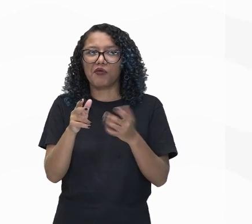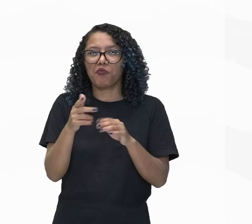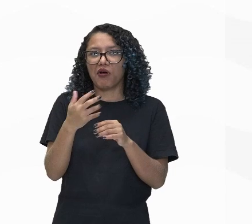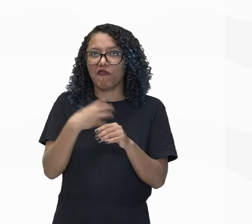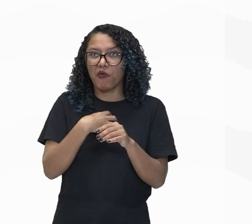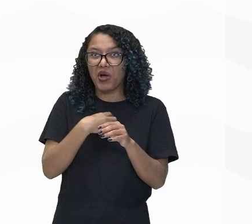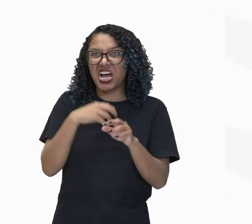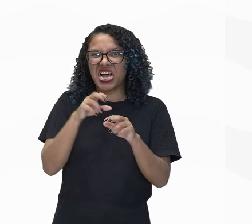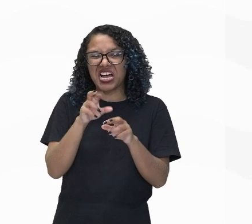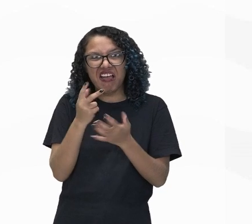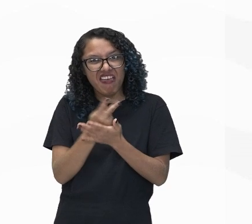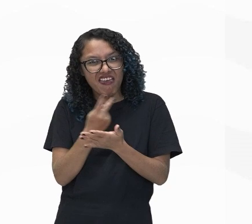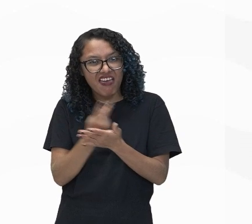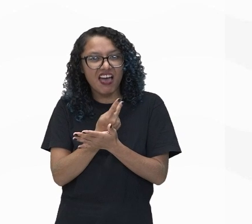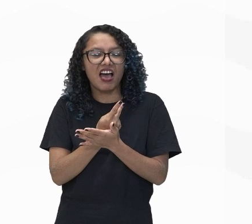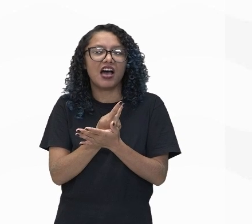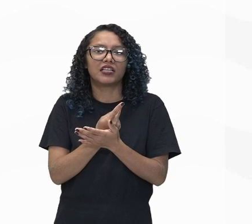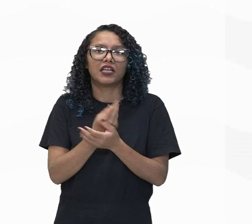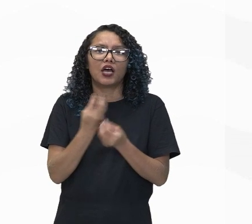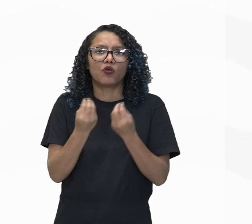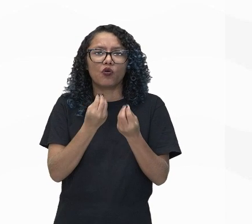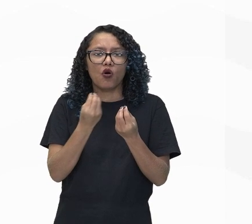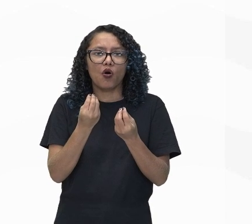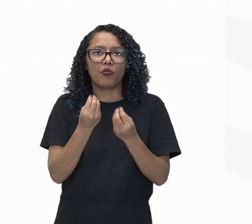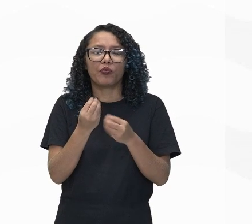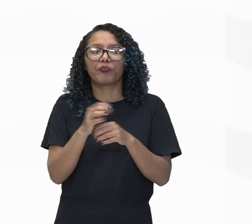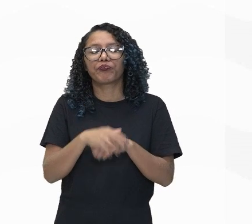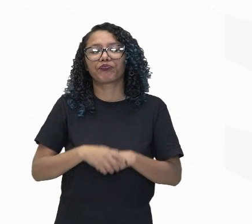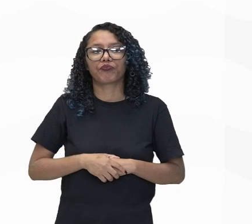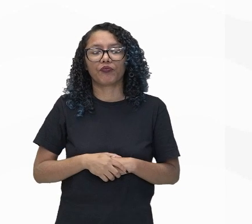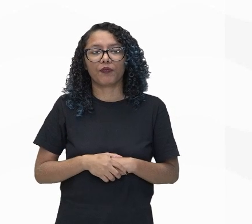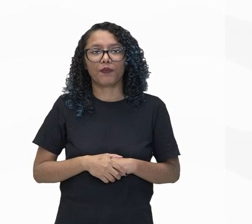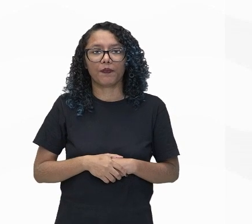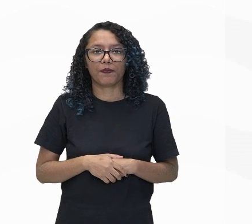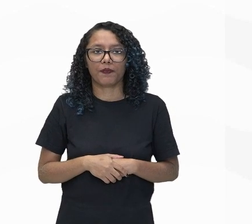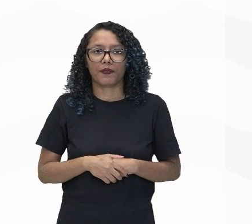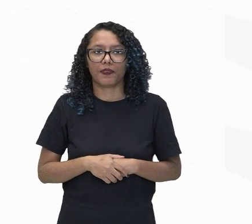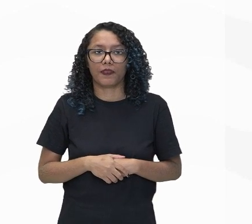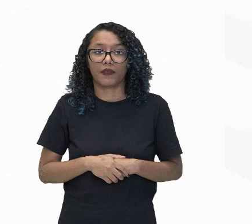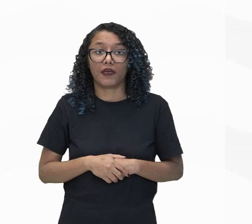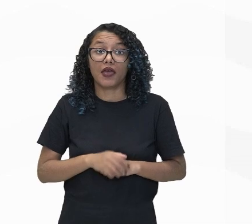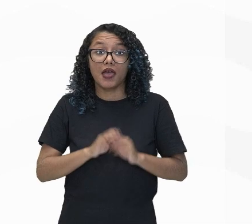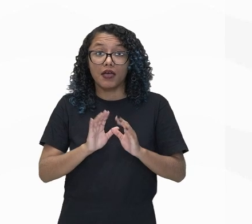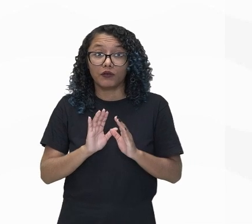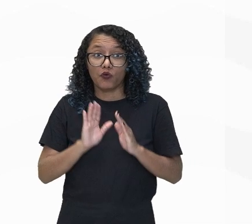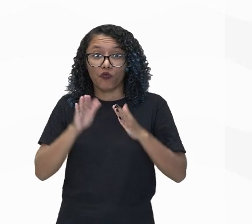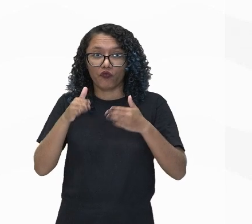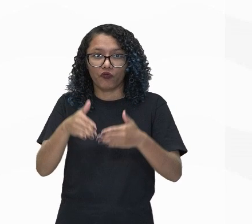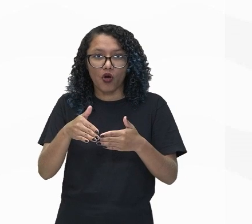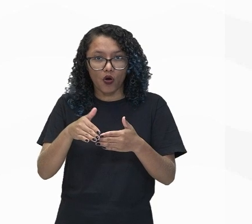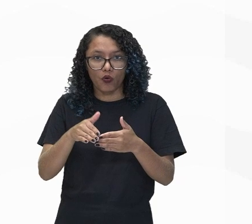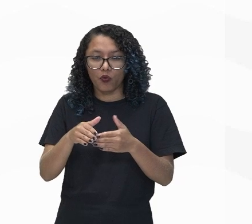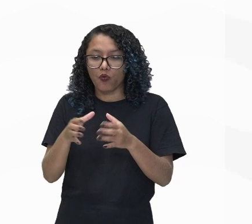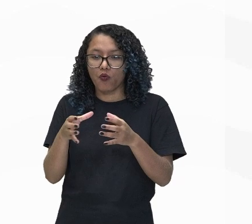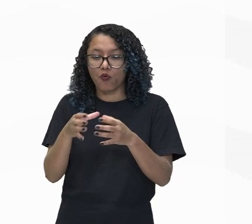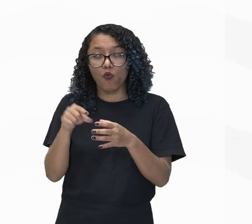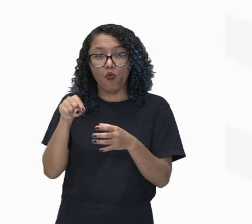chamada eurocêntrica, baseada, né, centralizando apenas uma cultura, como se fosse a